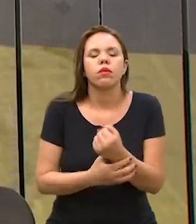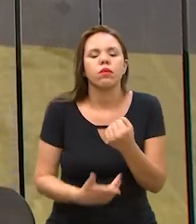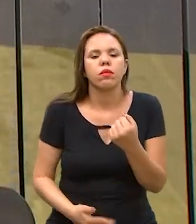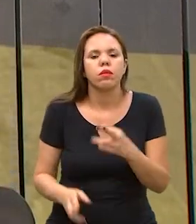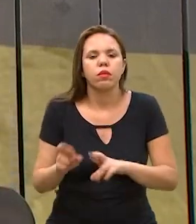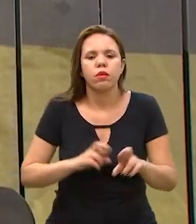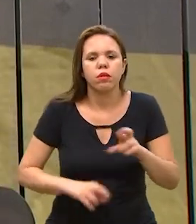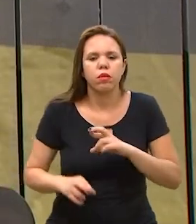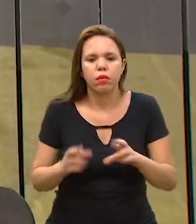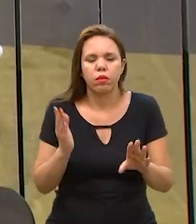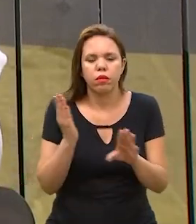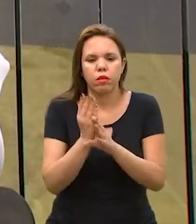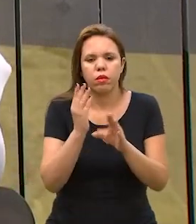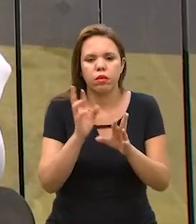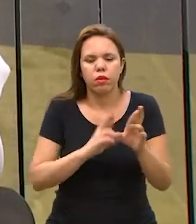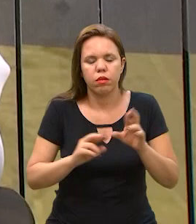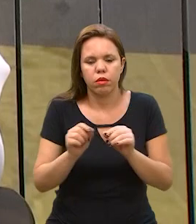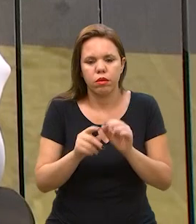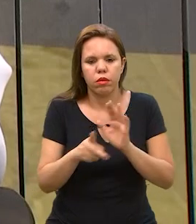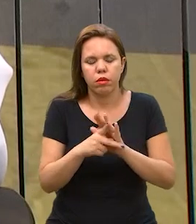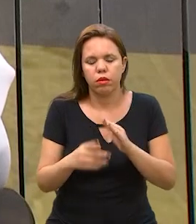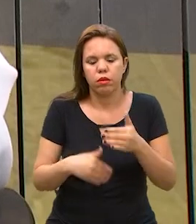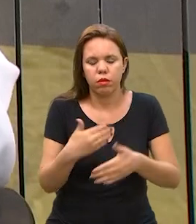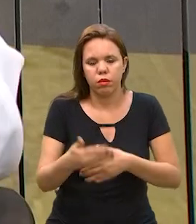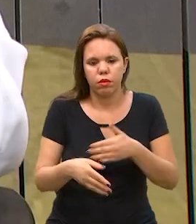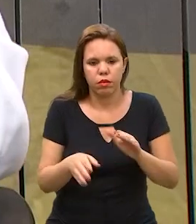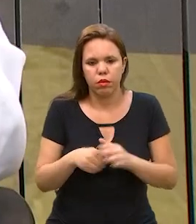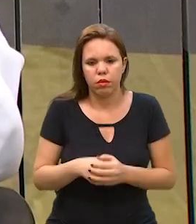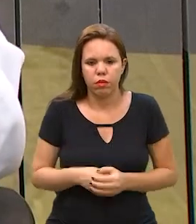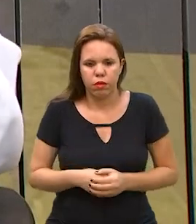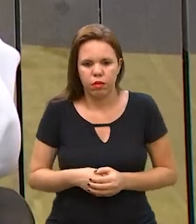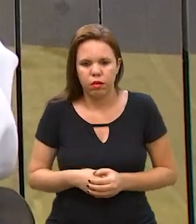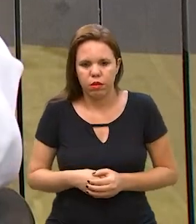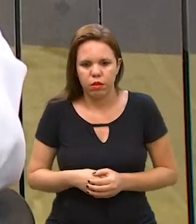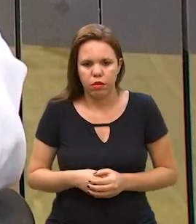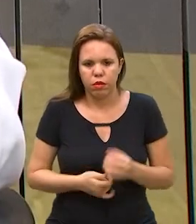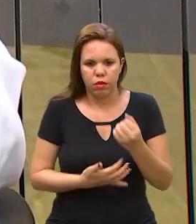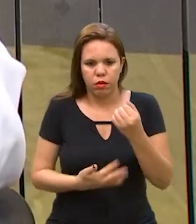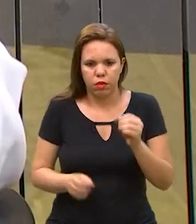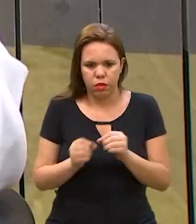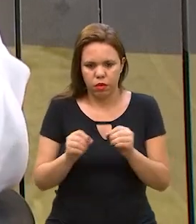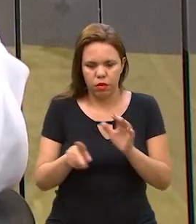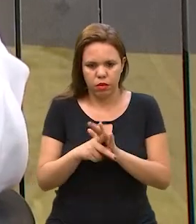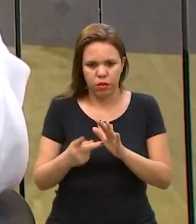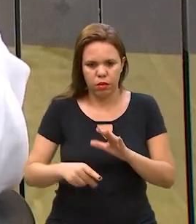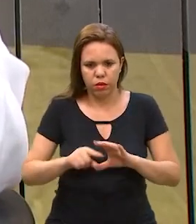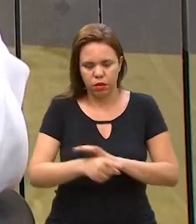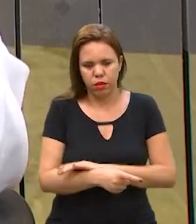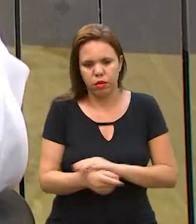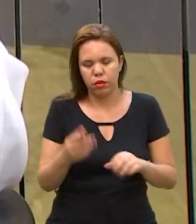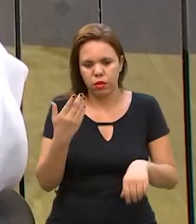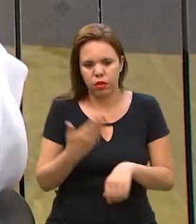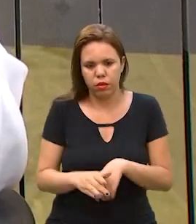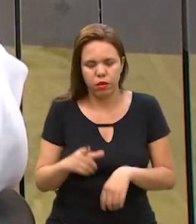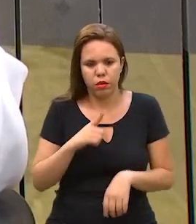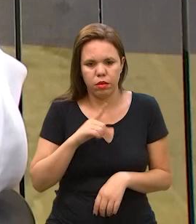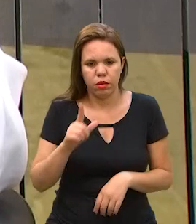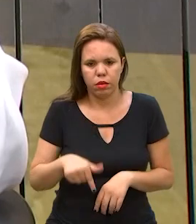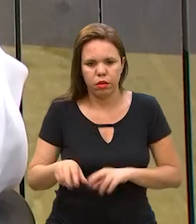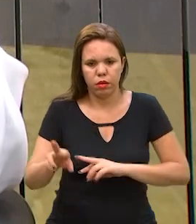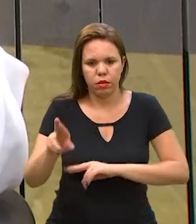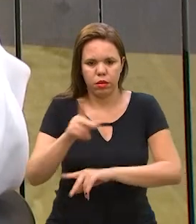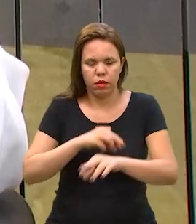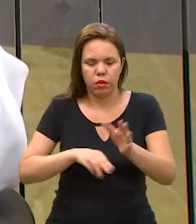chegue na fase analítica, que é a próxima fase, que é onde o exame propriamente é feito. E aí a gente tem, assim,